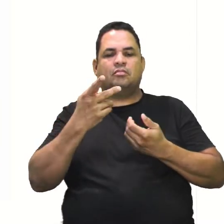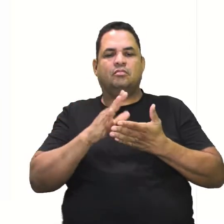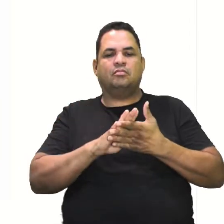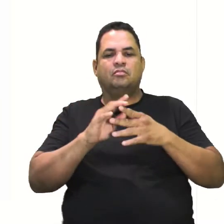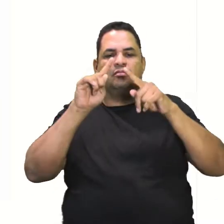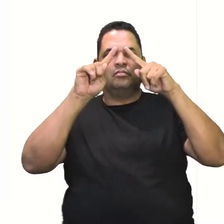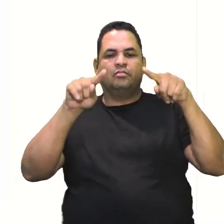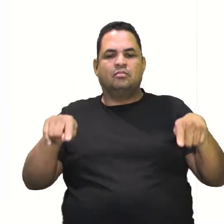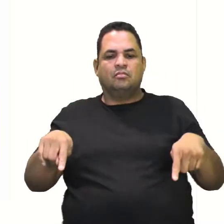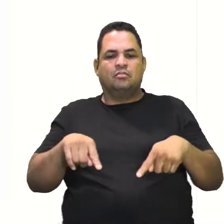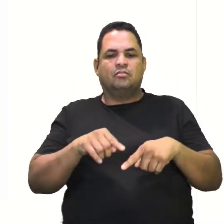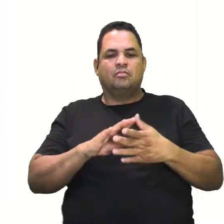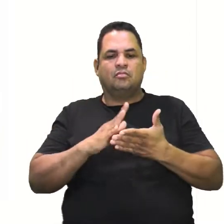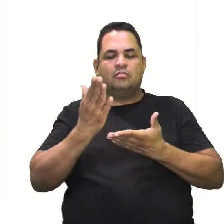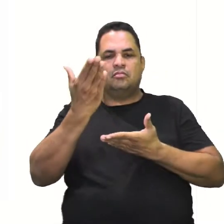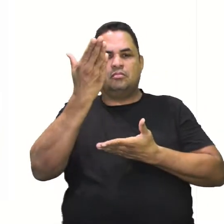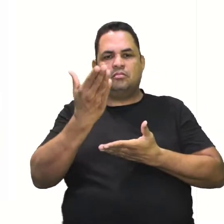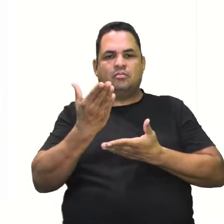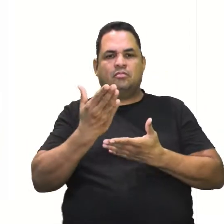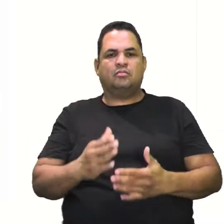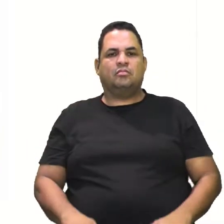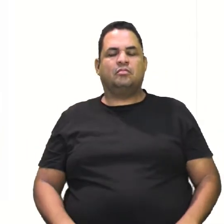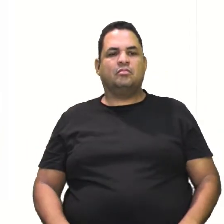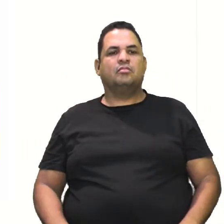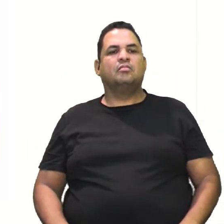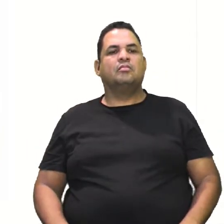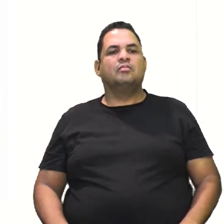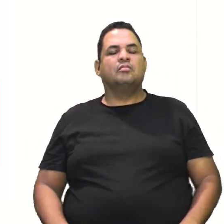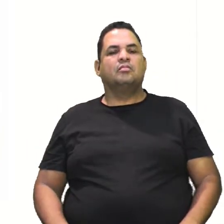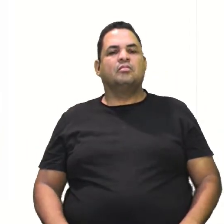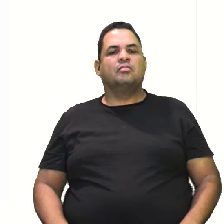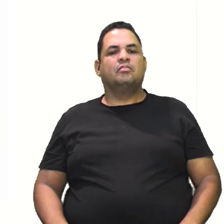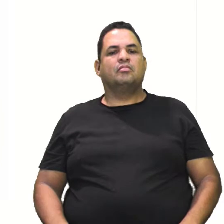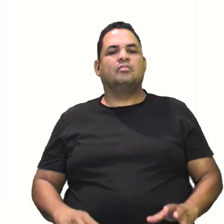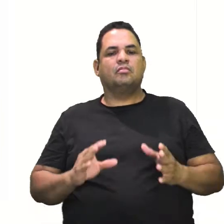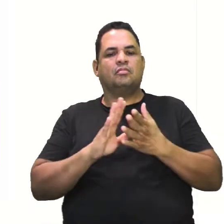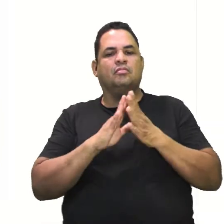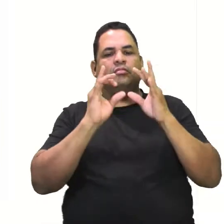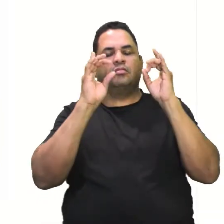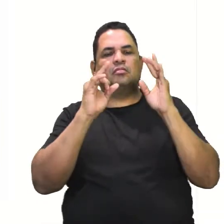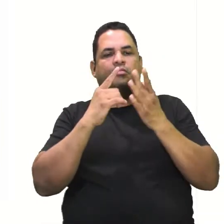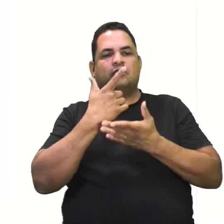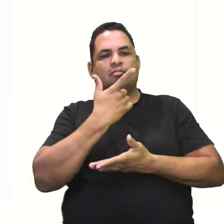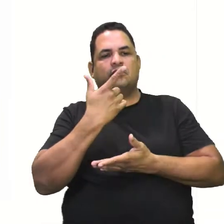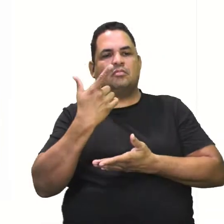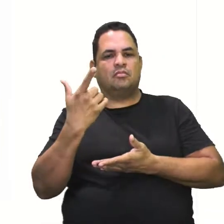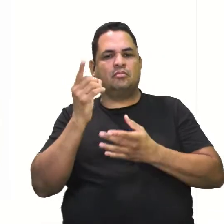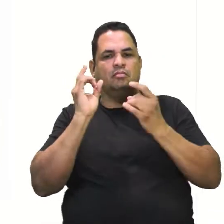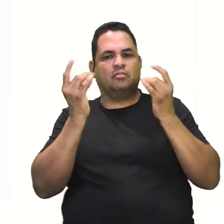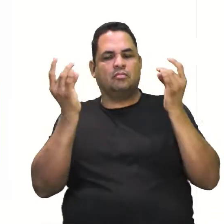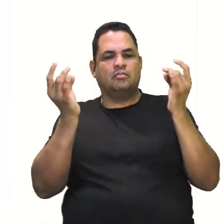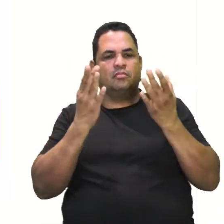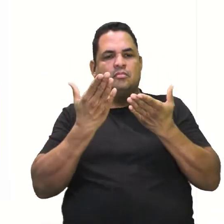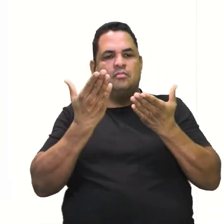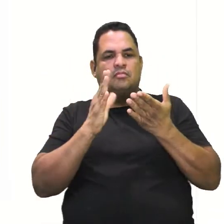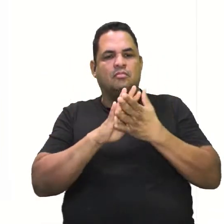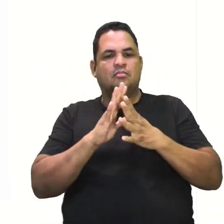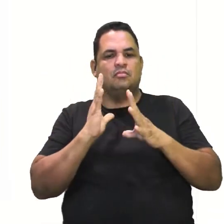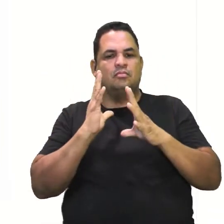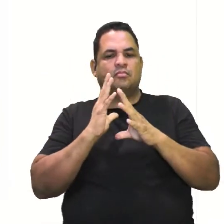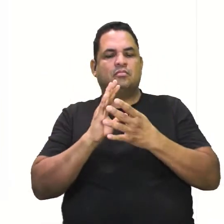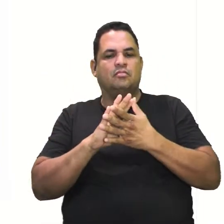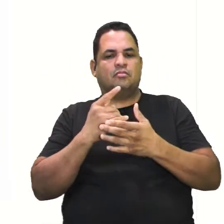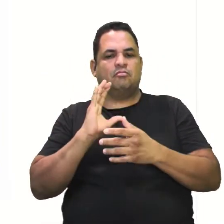vocês aqui então um apanhado sobre triângulos. E de maneira especial, se vocês estão resolvendo